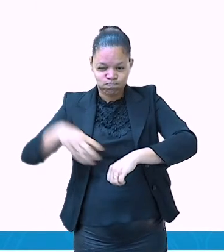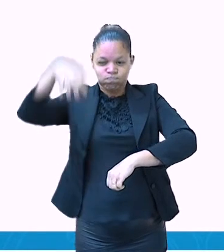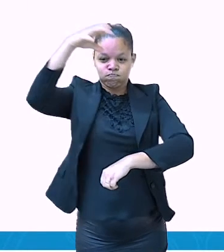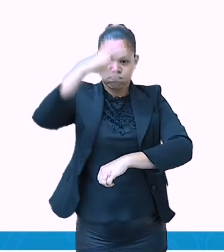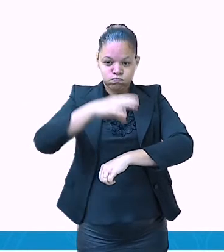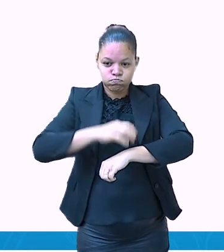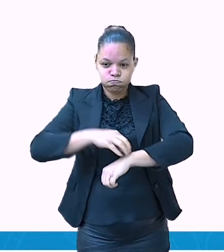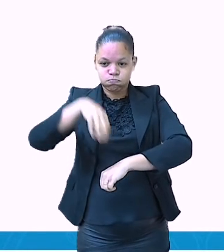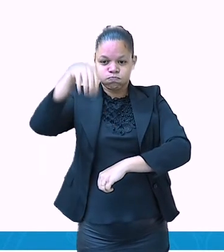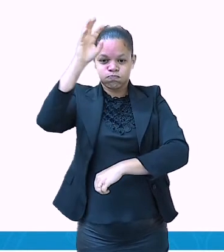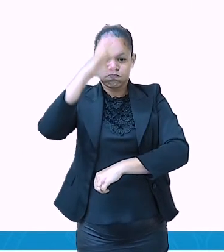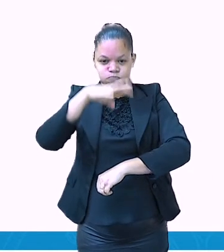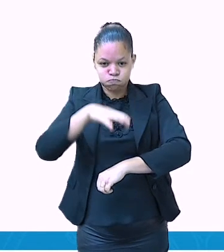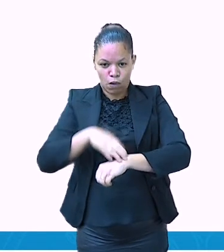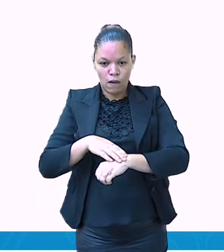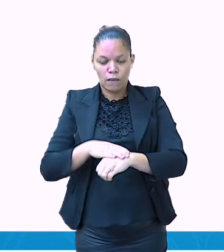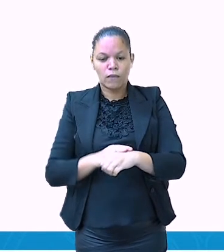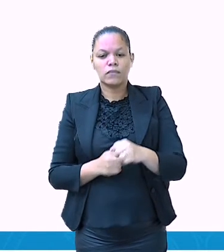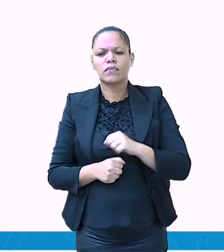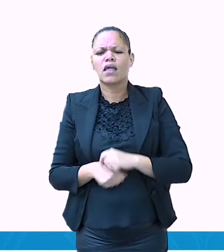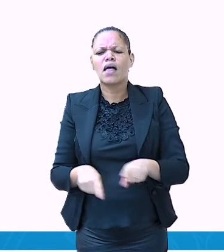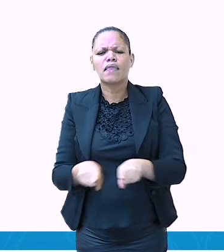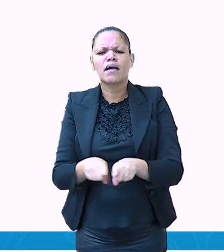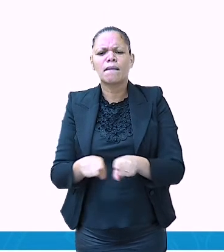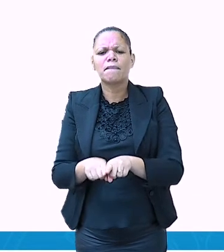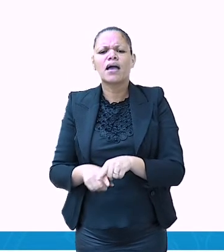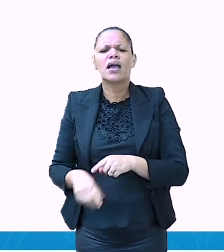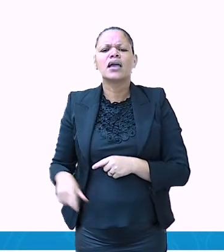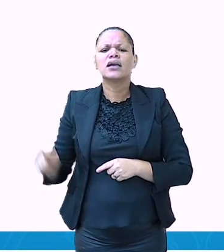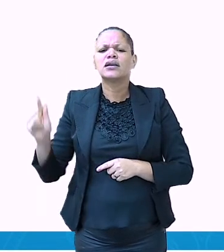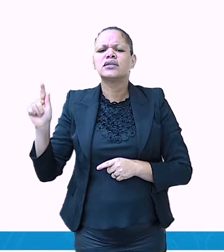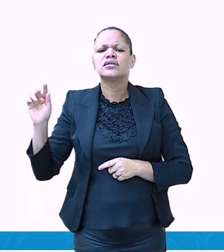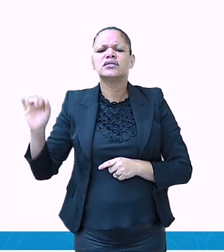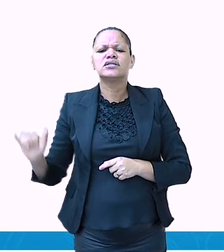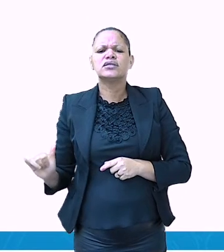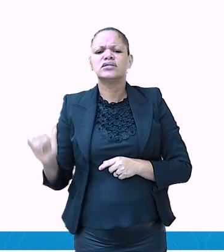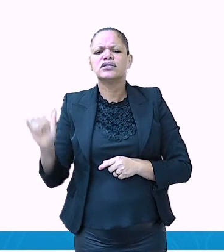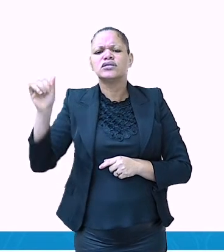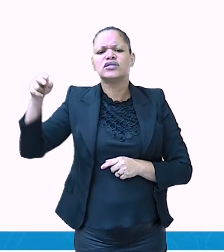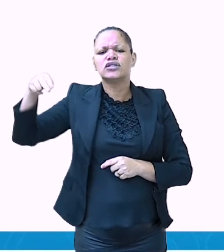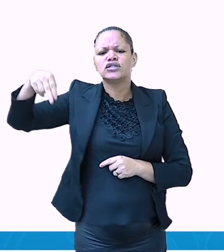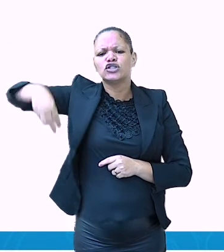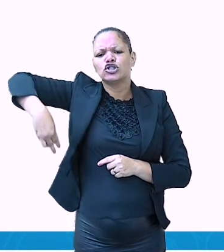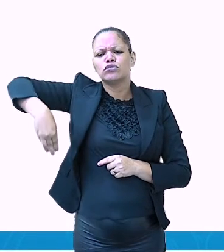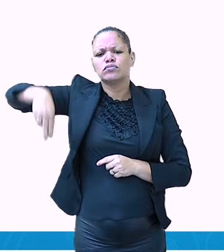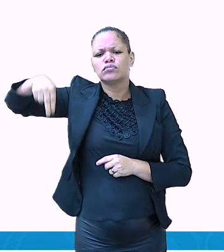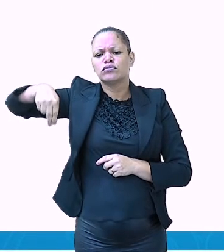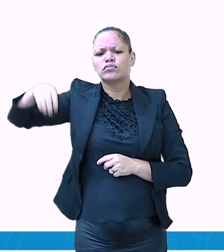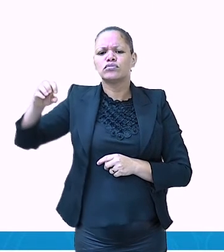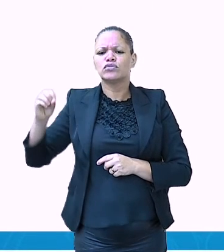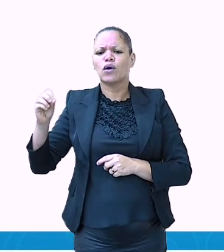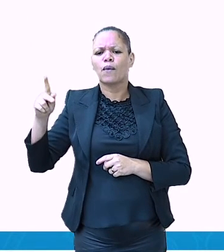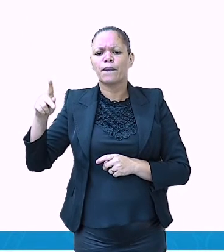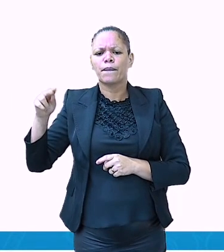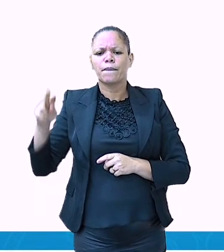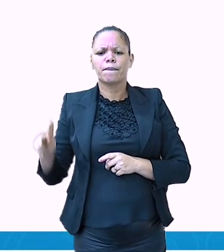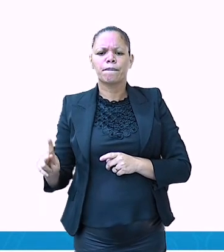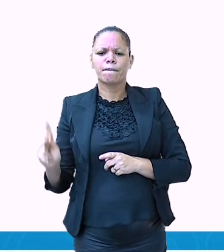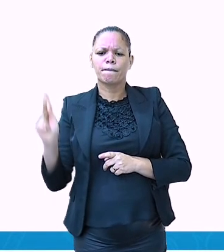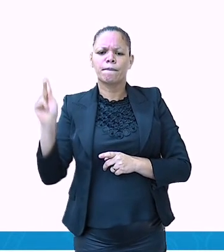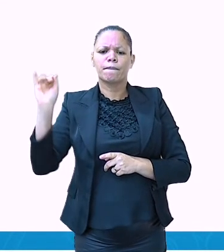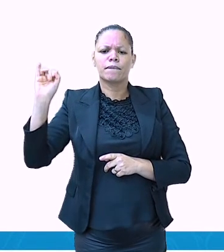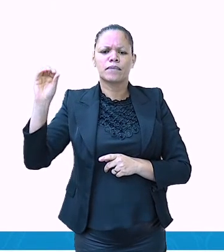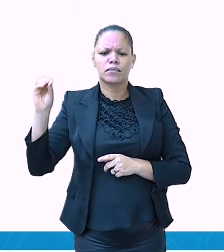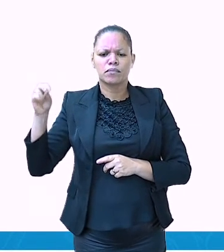ginofiona, que é aquela espécie de cobra cega, e os caudatas, que eles têm ali quatro patas, mas eles